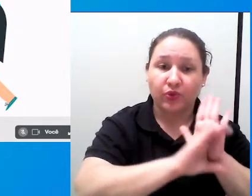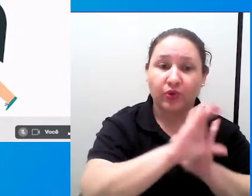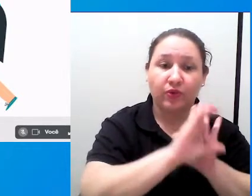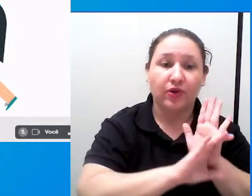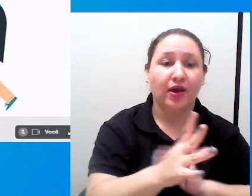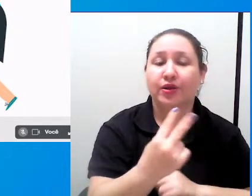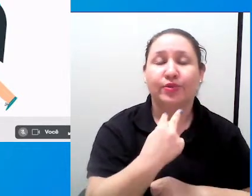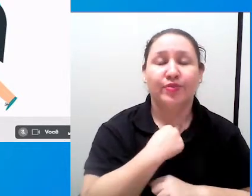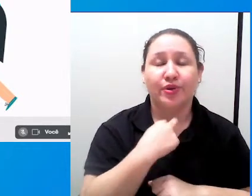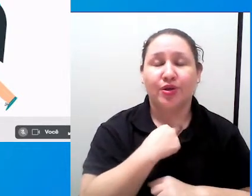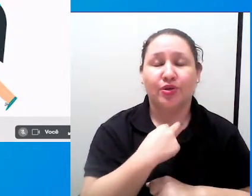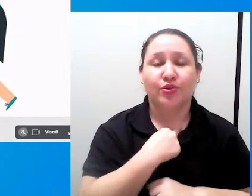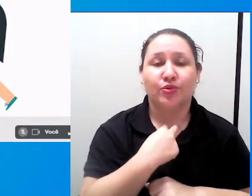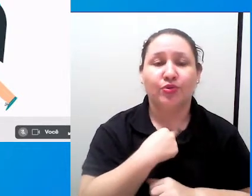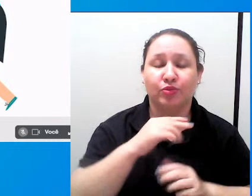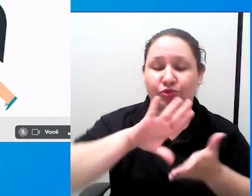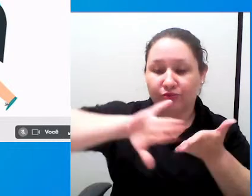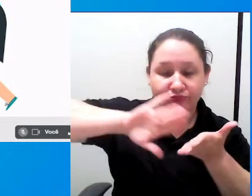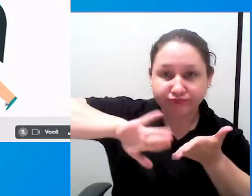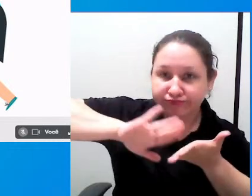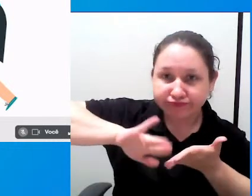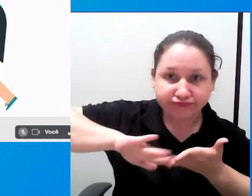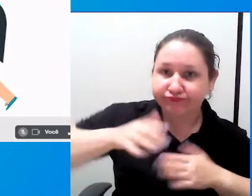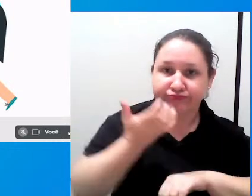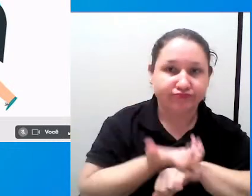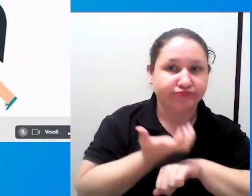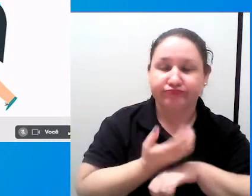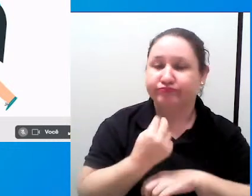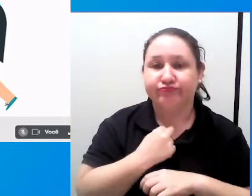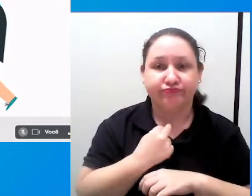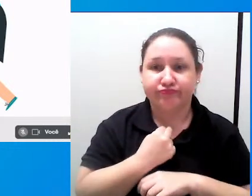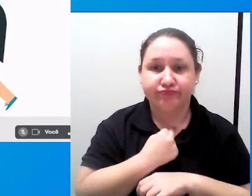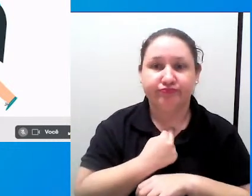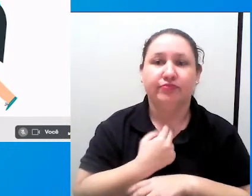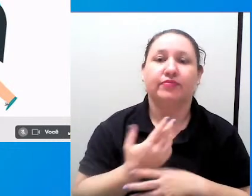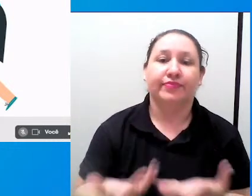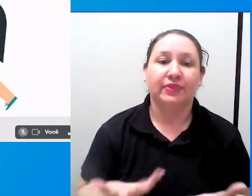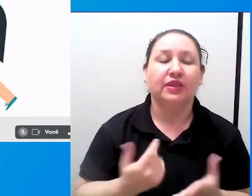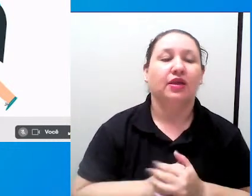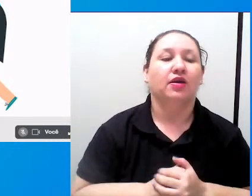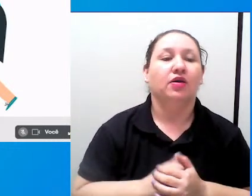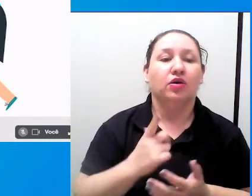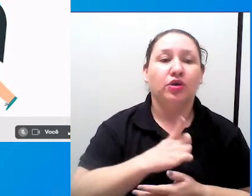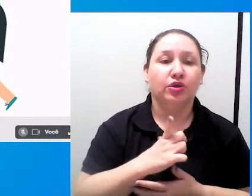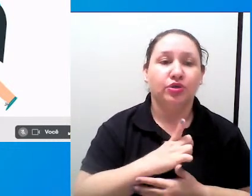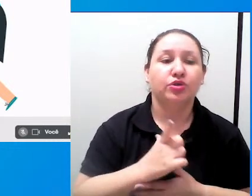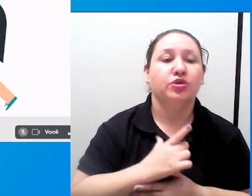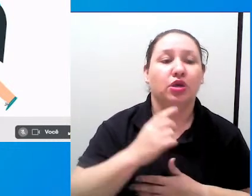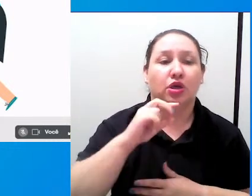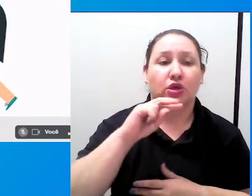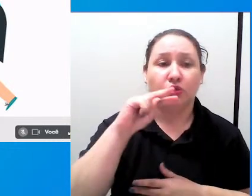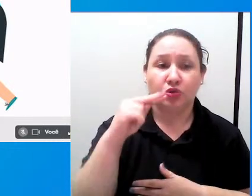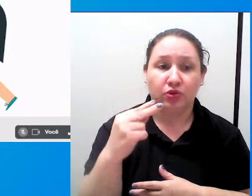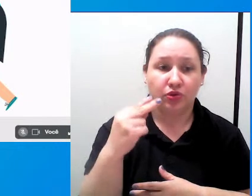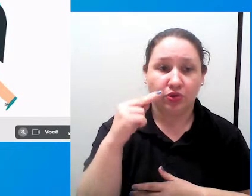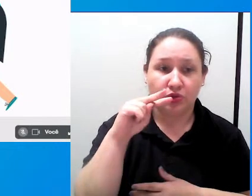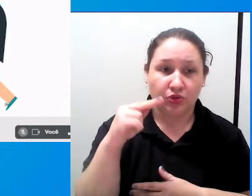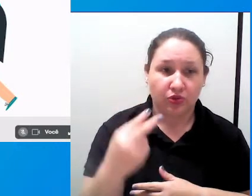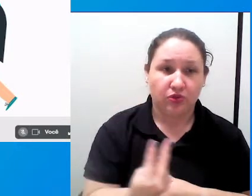gente já tinha feito bem enxuto. Então, as disciplinas antes, elas tinham 2.860 horas, elas continuaram